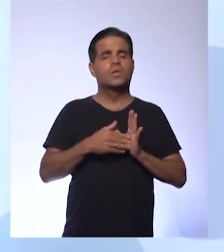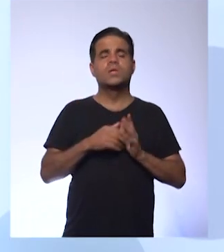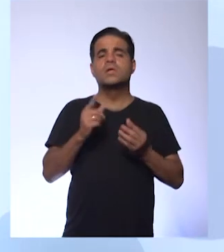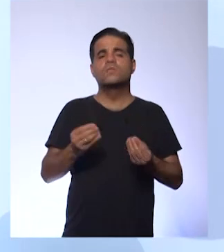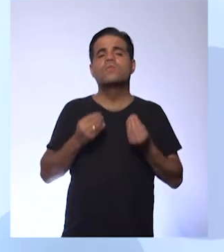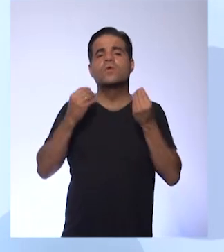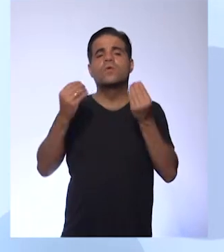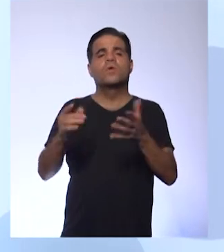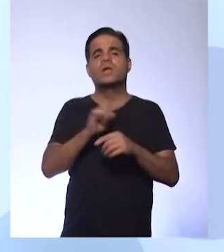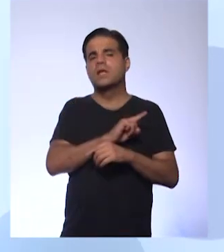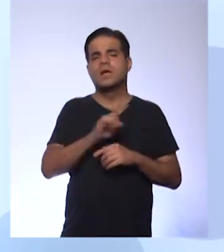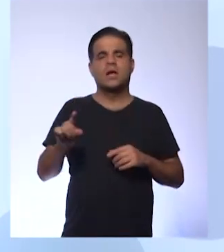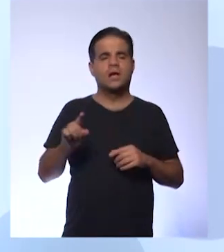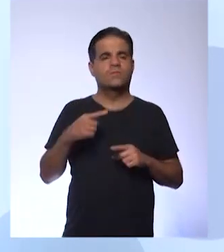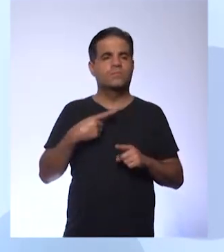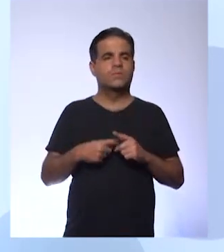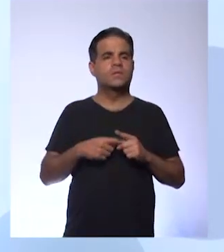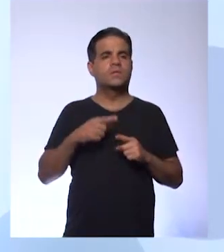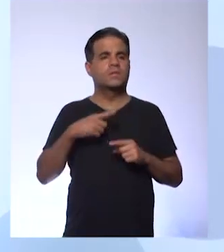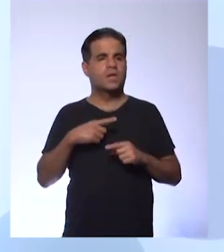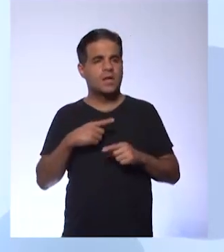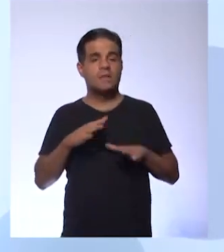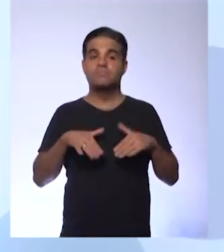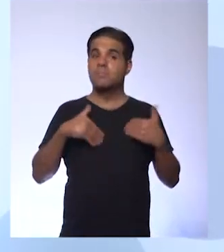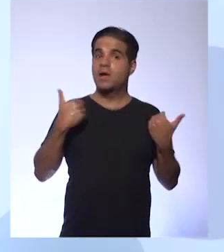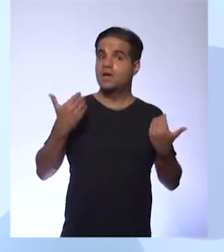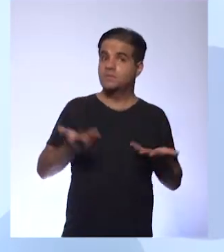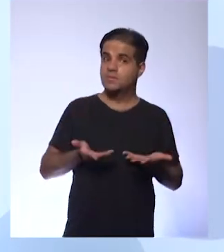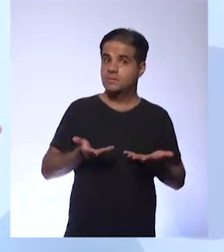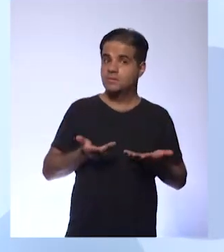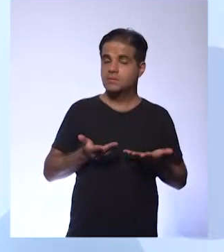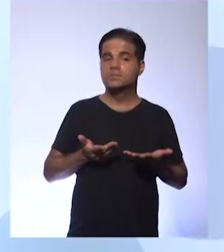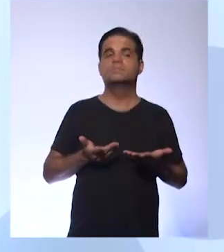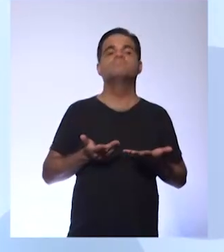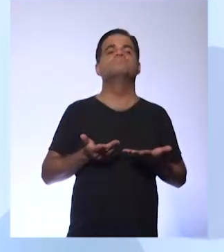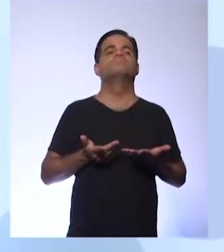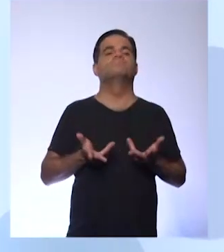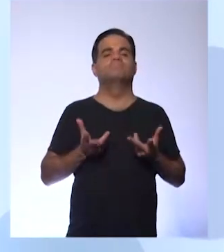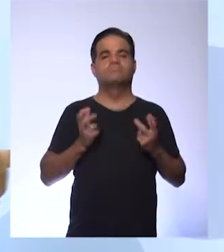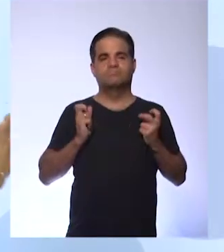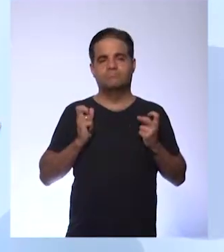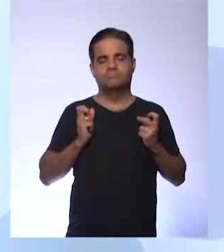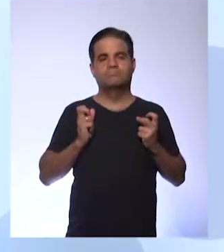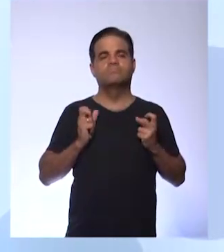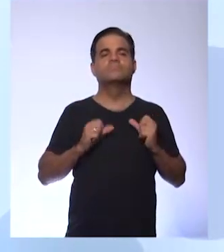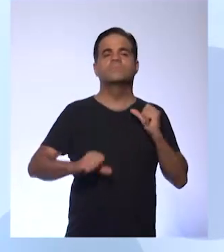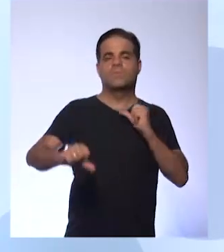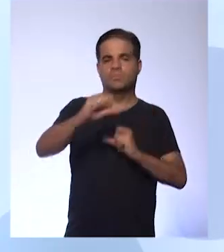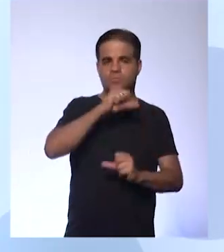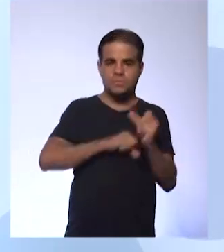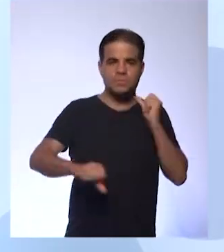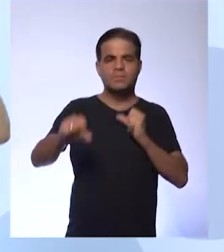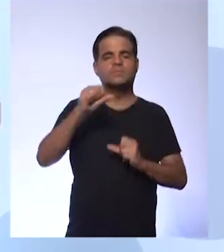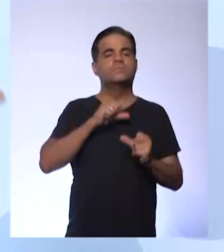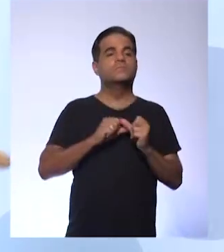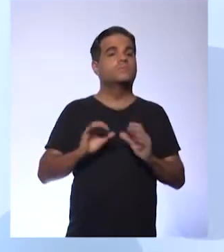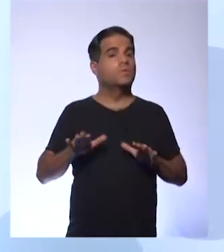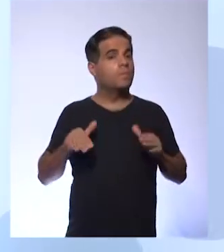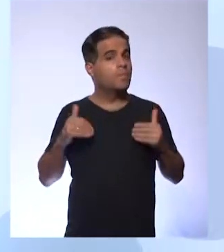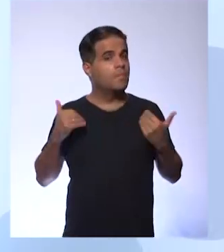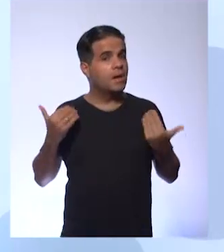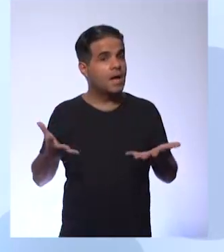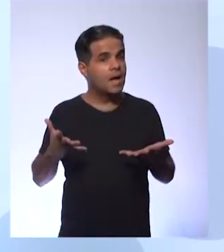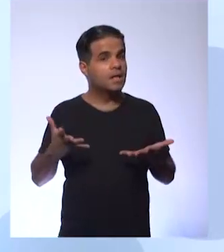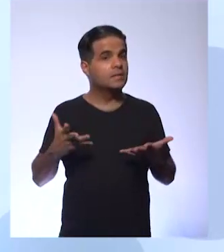o que lhe fora negado? Porque quando a gente tem um mas, aí a gente percebe que há uma reviravolta. Uhum. Porque o mas